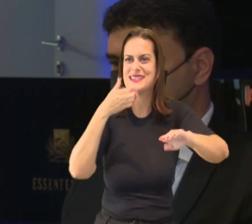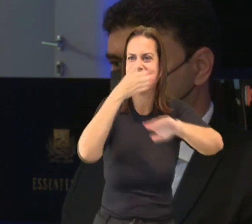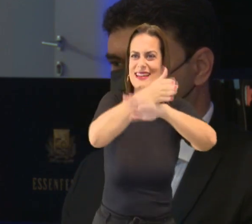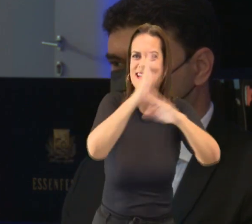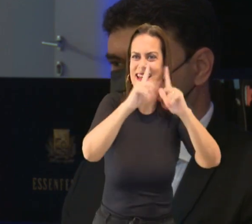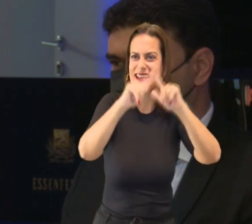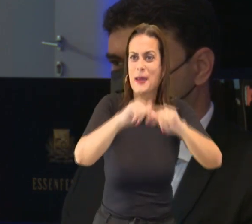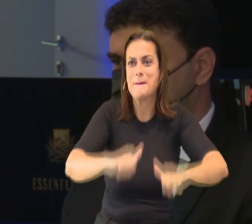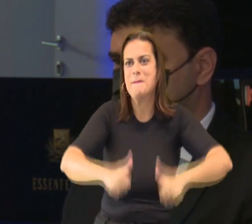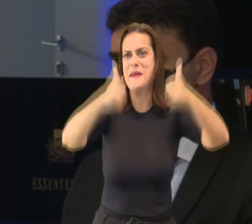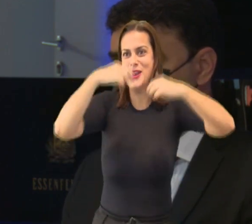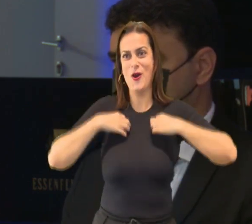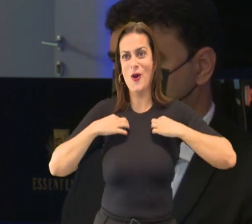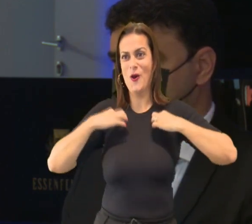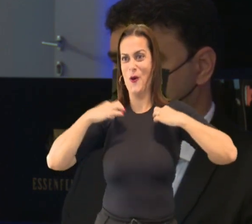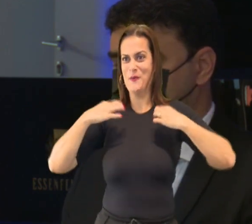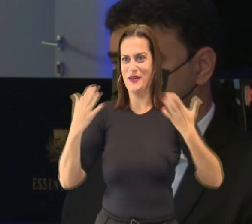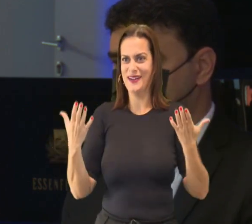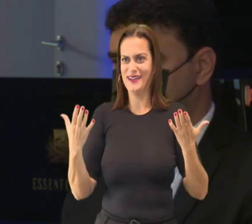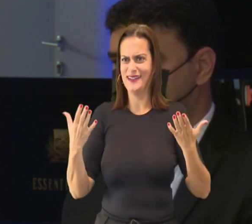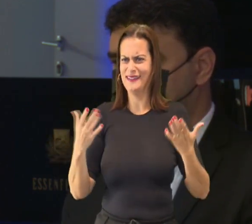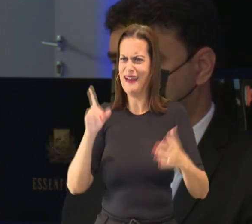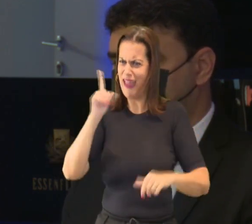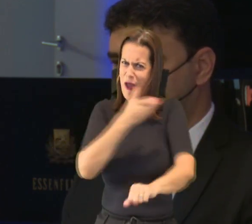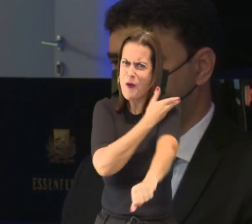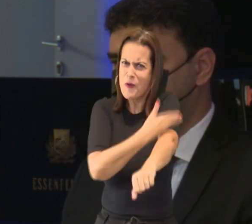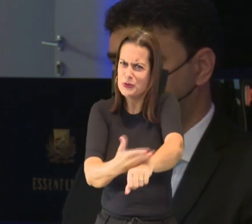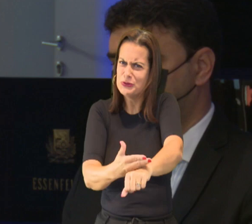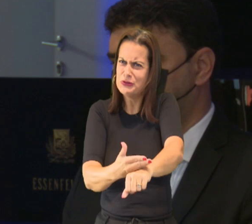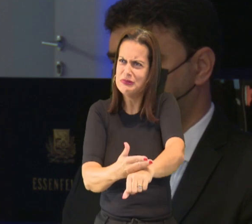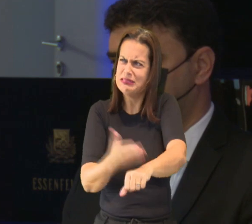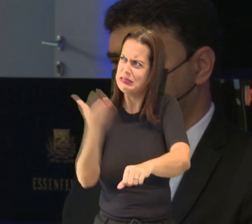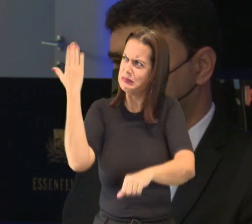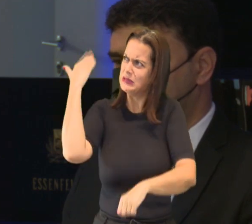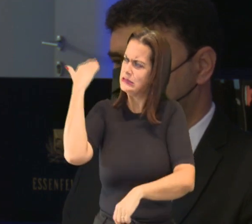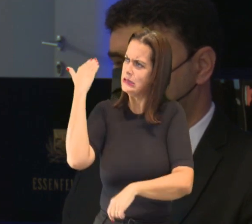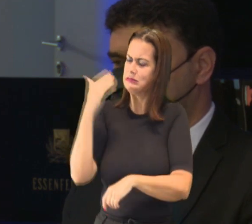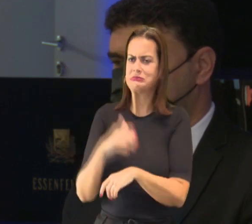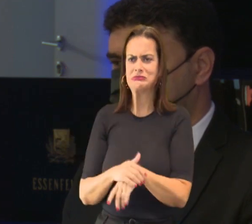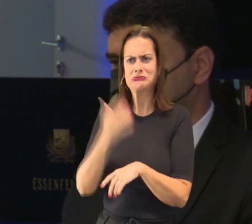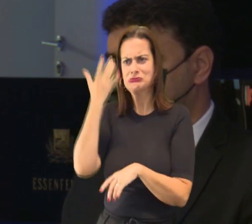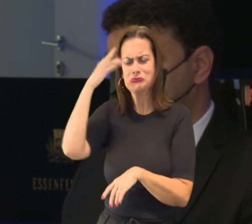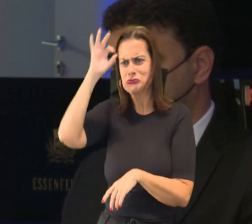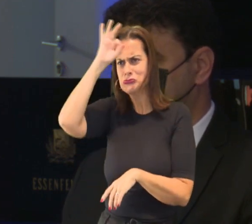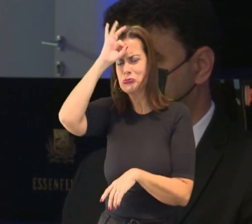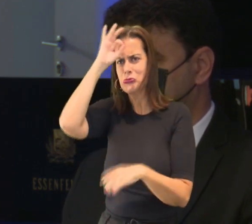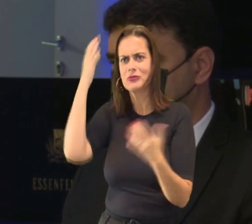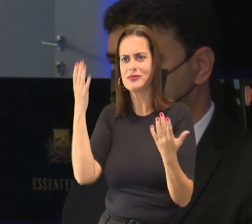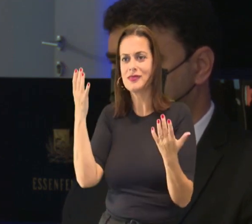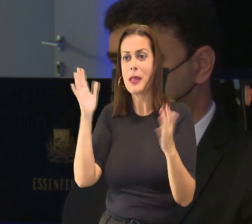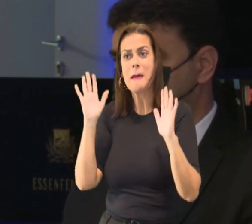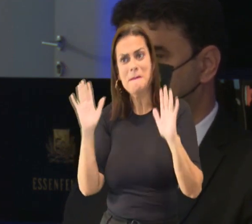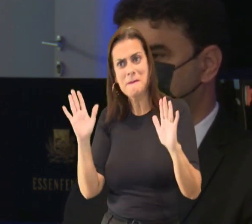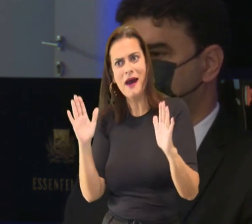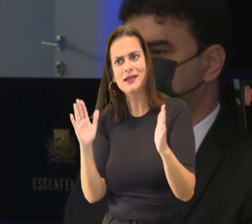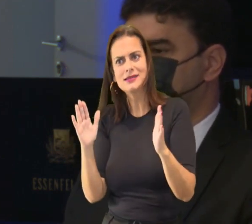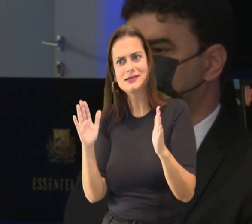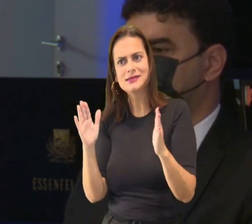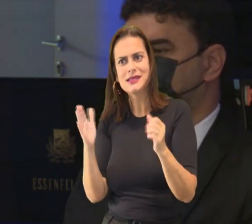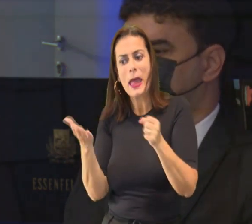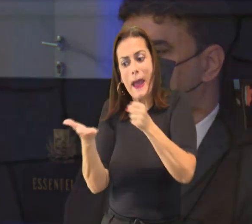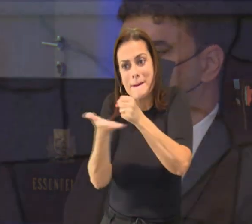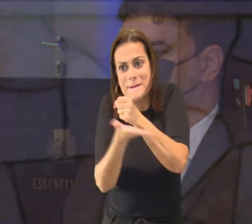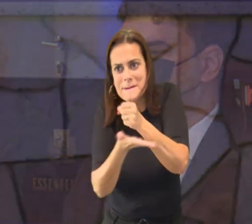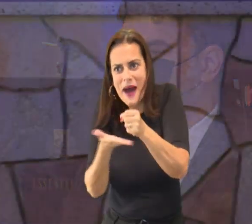roupa? Será que daí vem esse costume? Não tenho registro disto, mas como princípio,